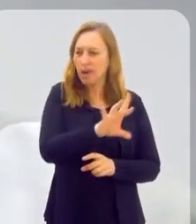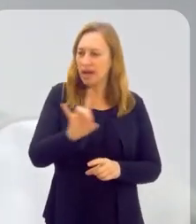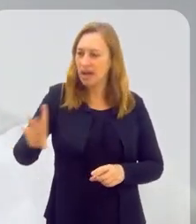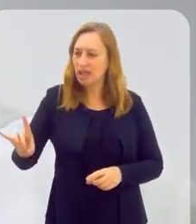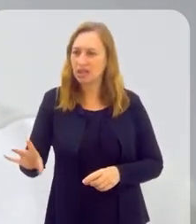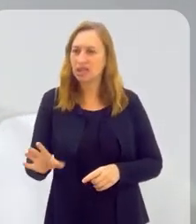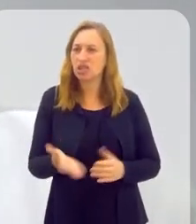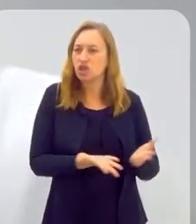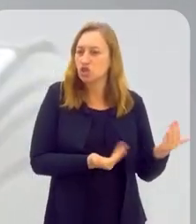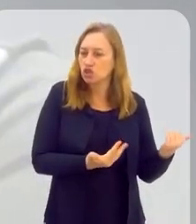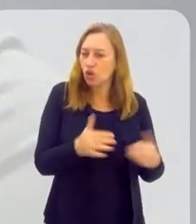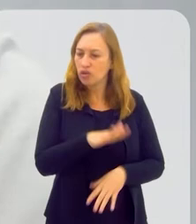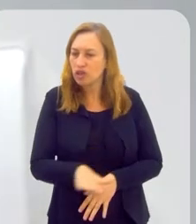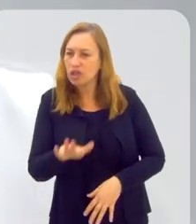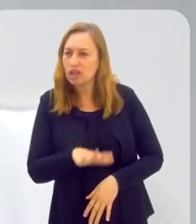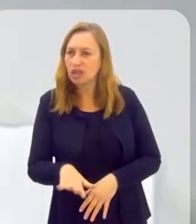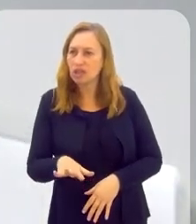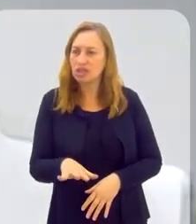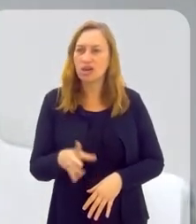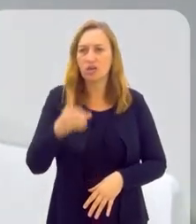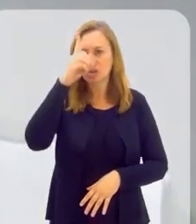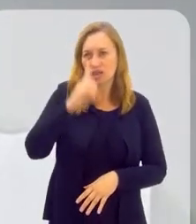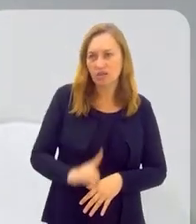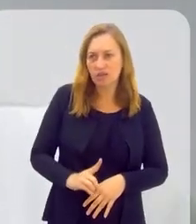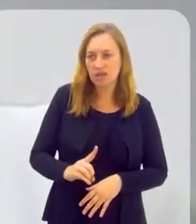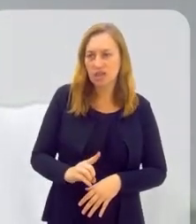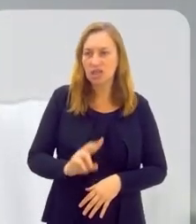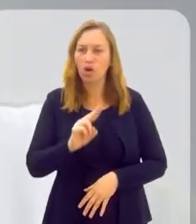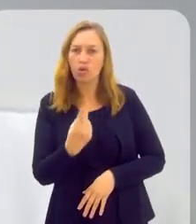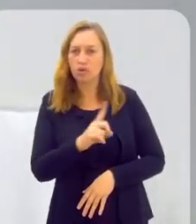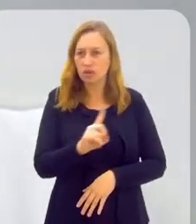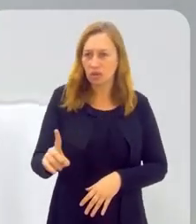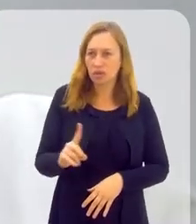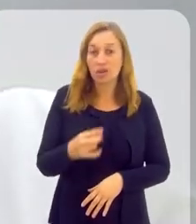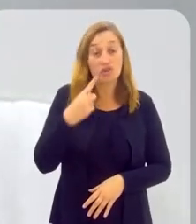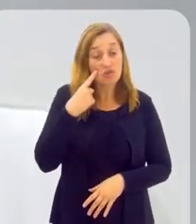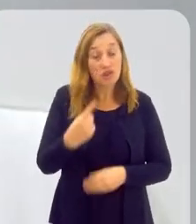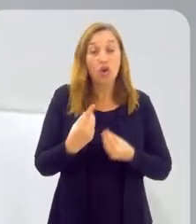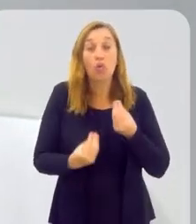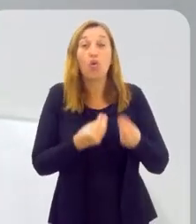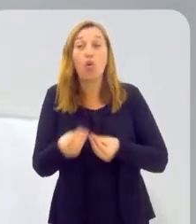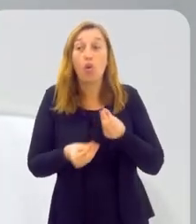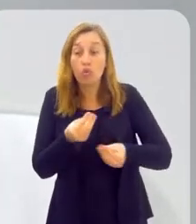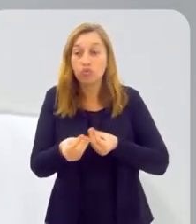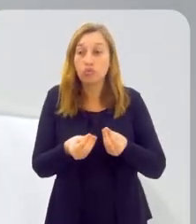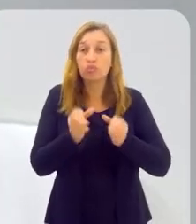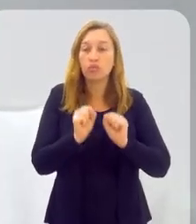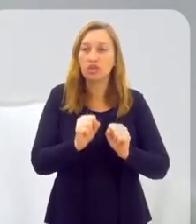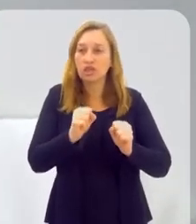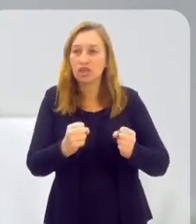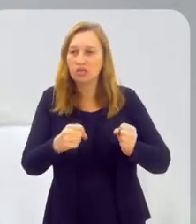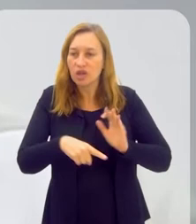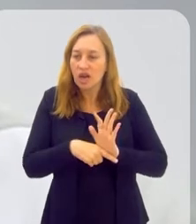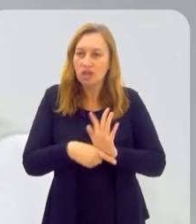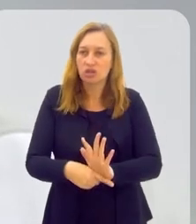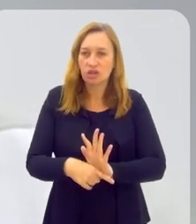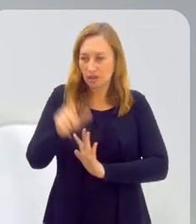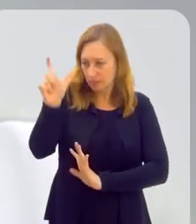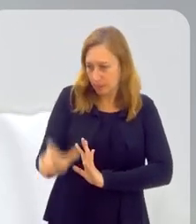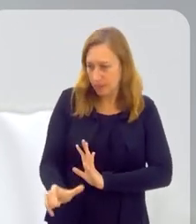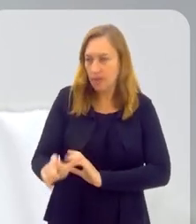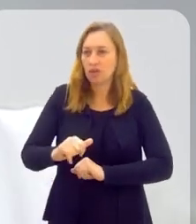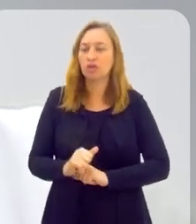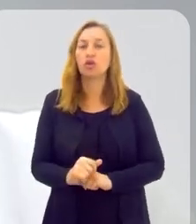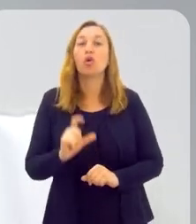para cada criança, com deficiência ou sem deficiência, e perceber de que forma é que nós podemos constituir uma ajuda para essa